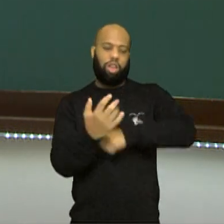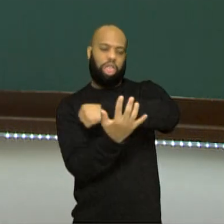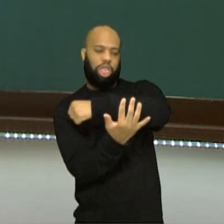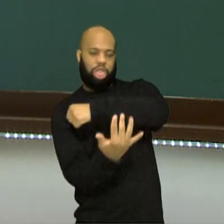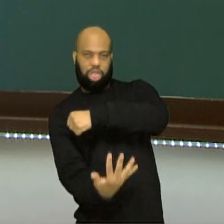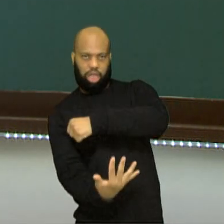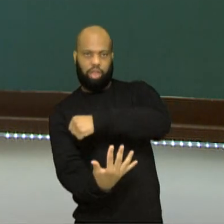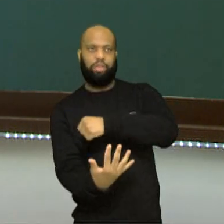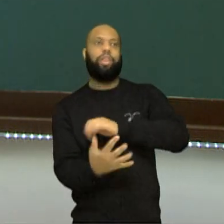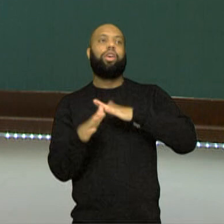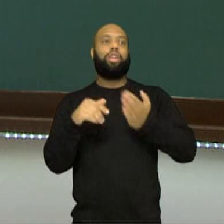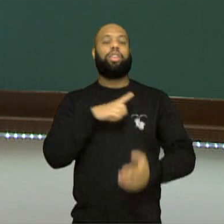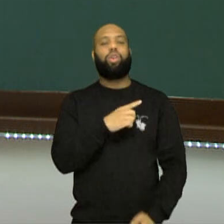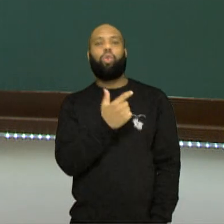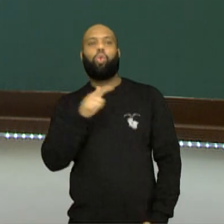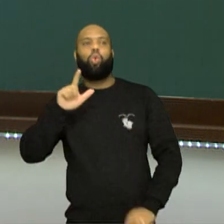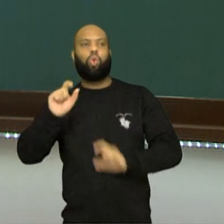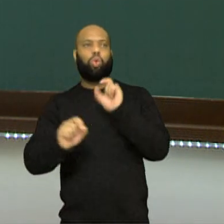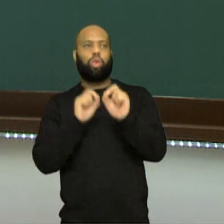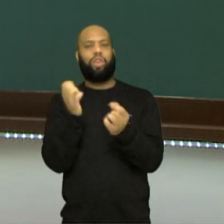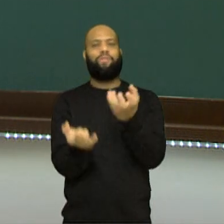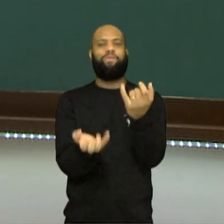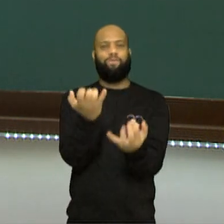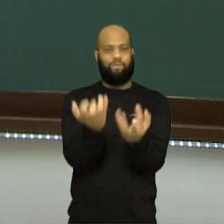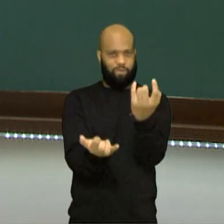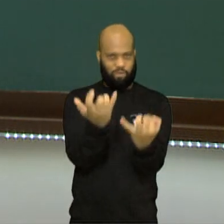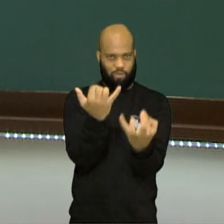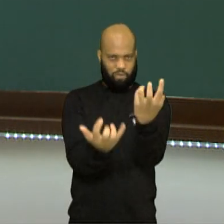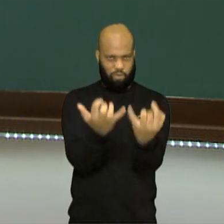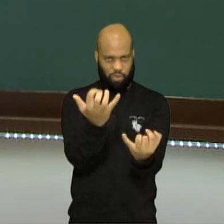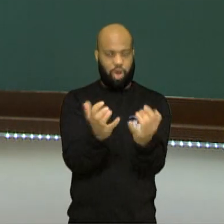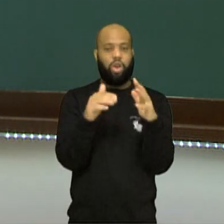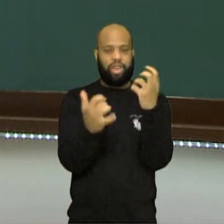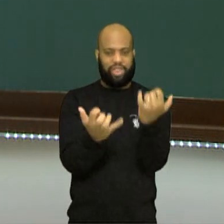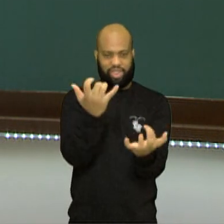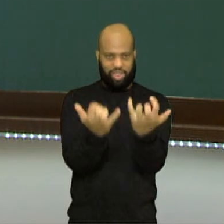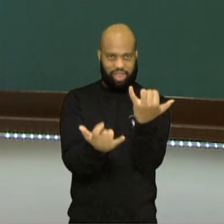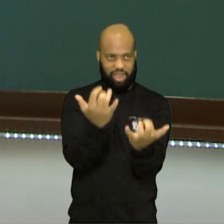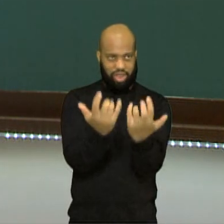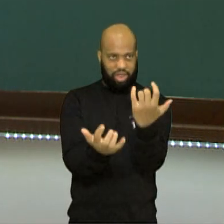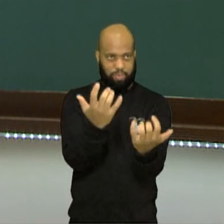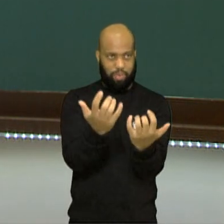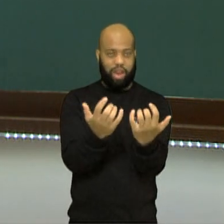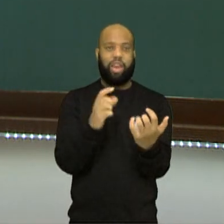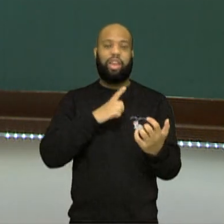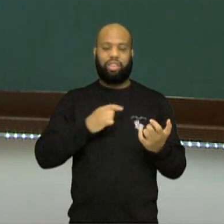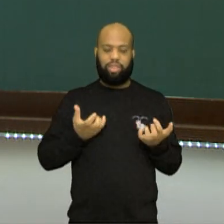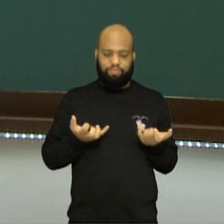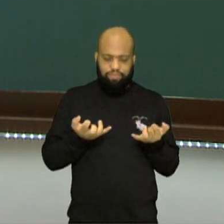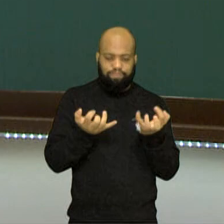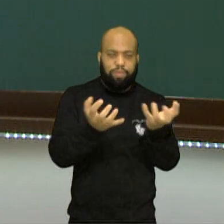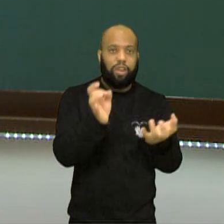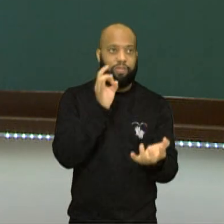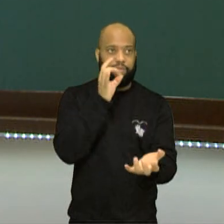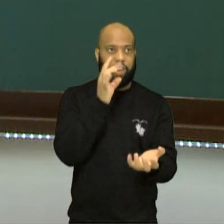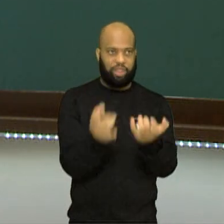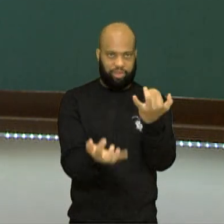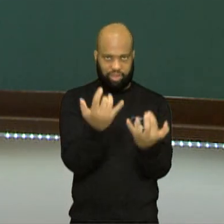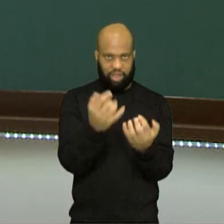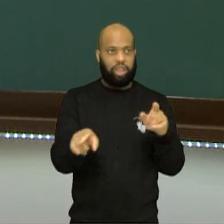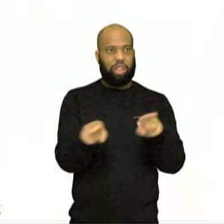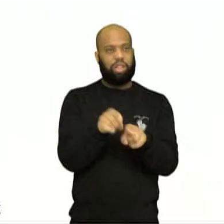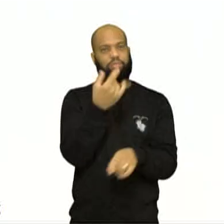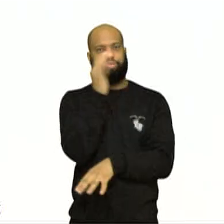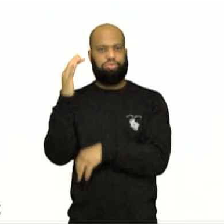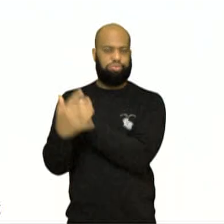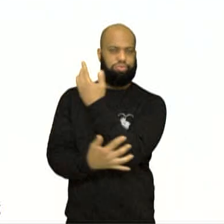solo. Uma outra situação são as queimadas. Então a queimada de pastagens ou das matas nativas é uma técnica